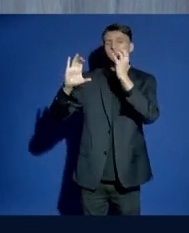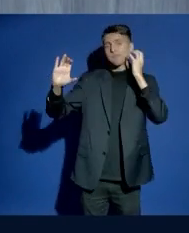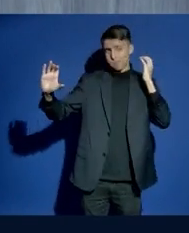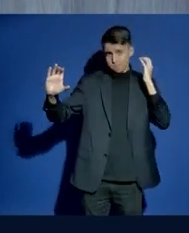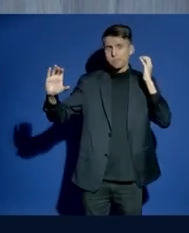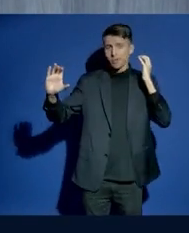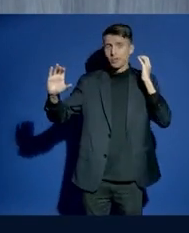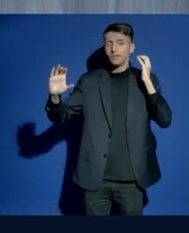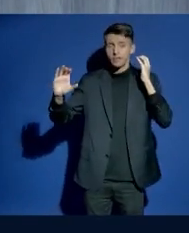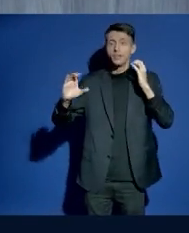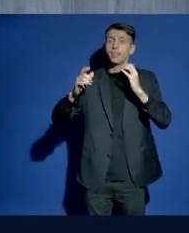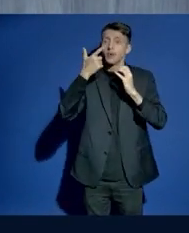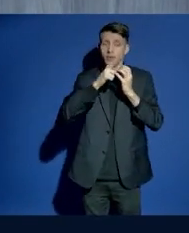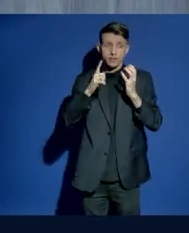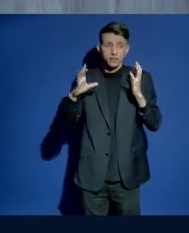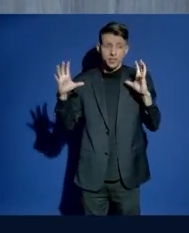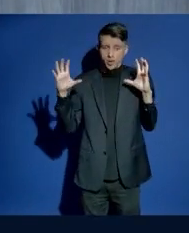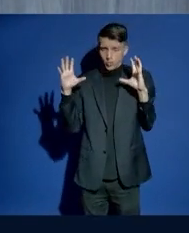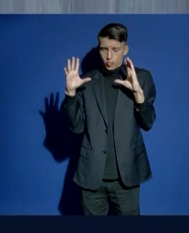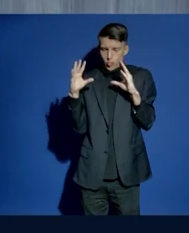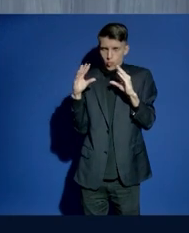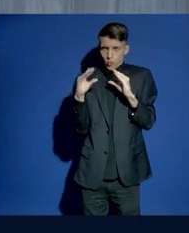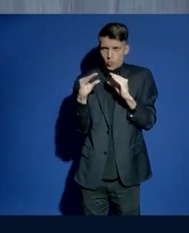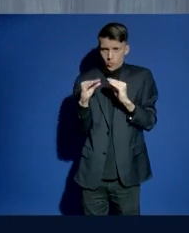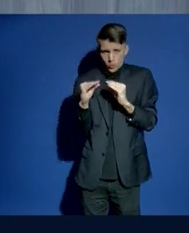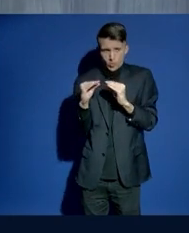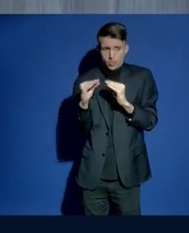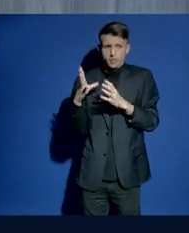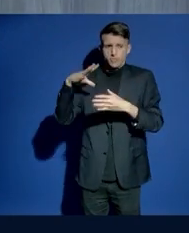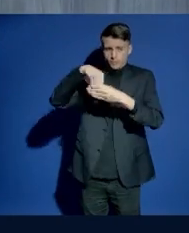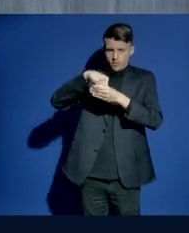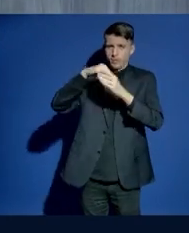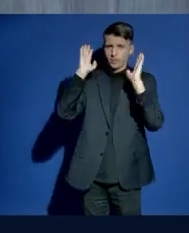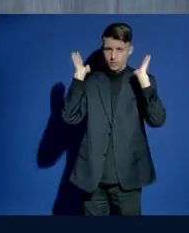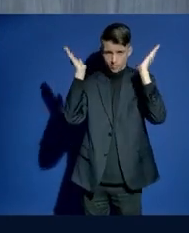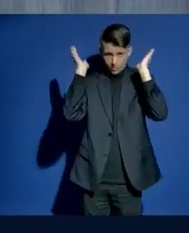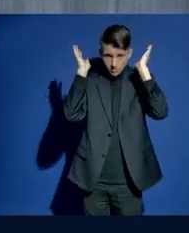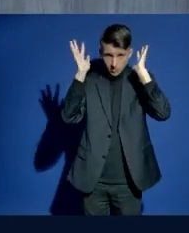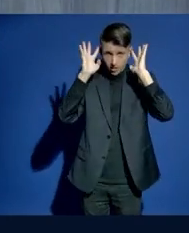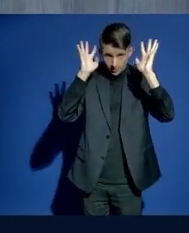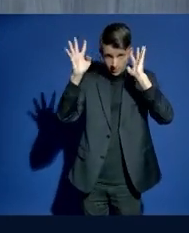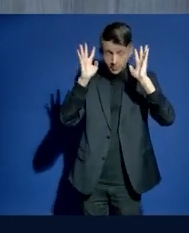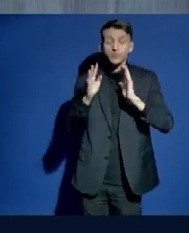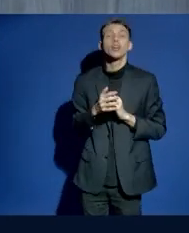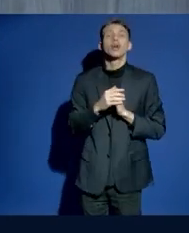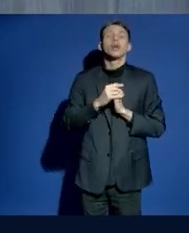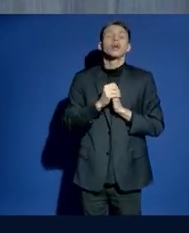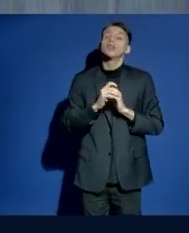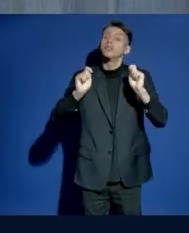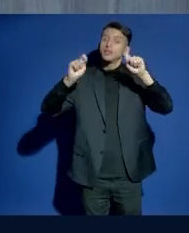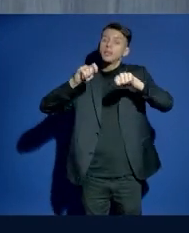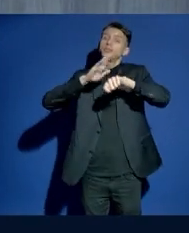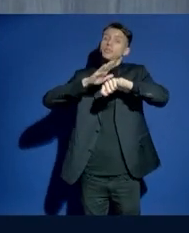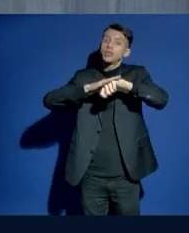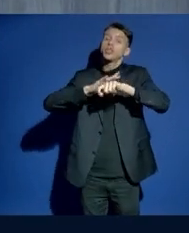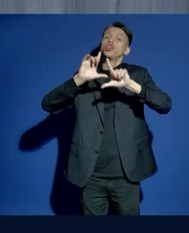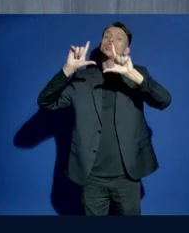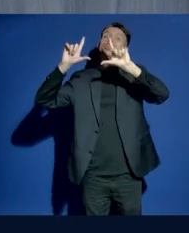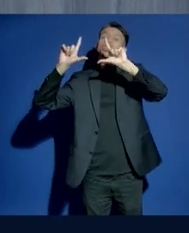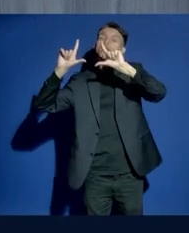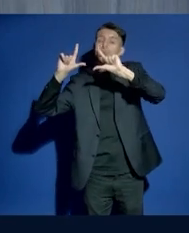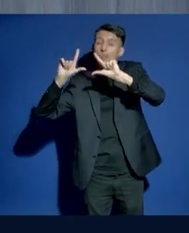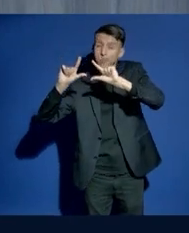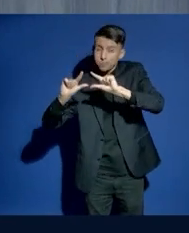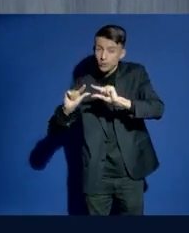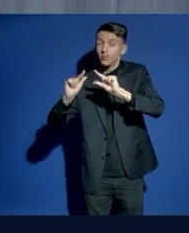de 200 vezes e botar num caminhão e vira gnl que ele comentou que é você que quer fazer diminuir 600 vezes tamanho